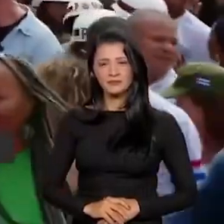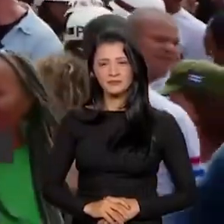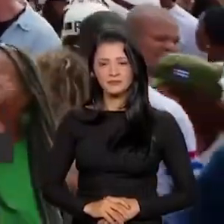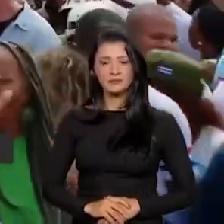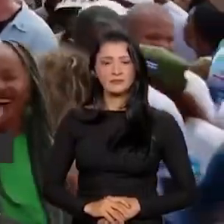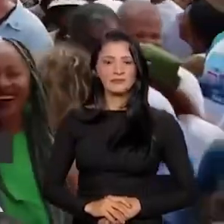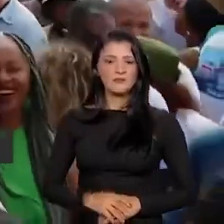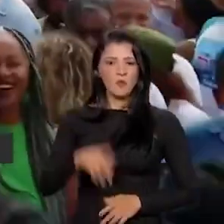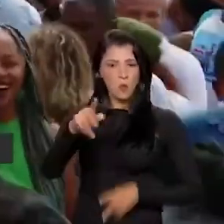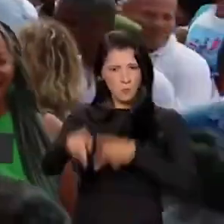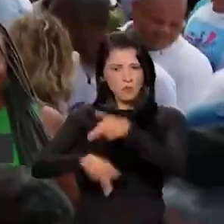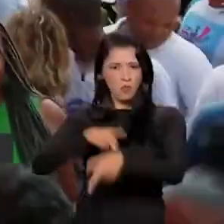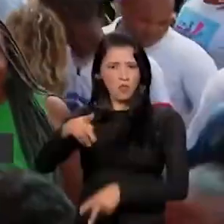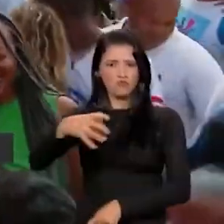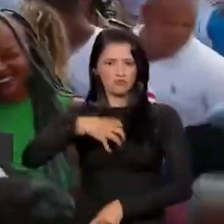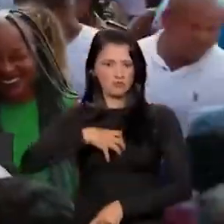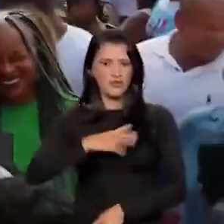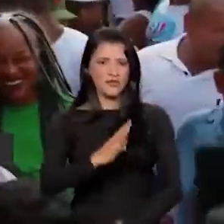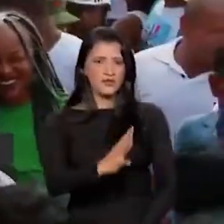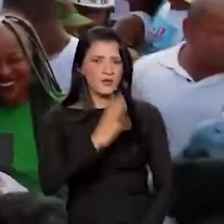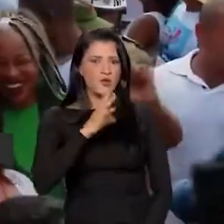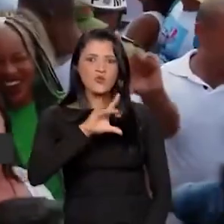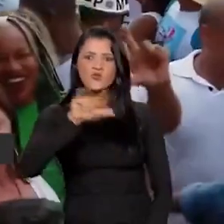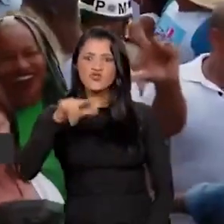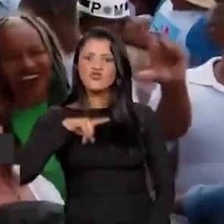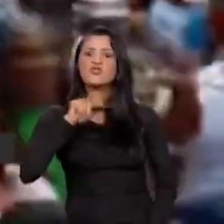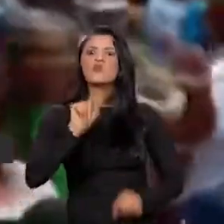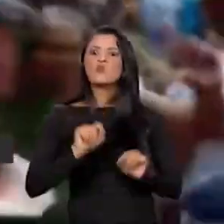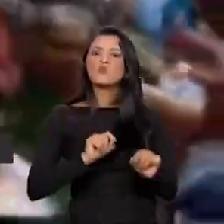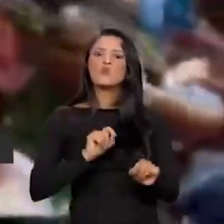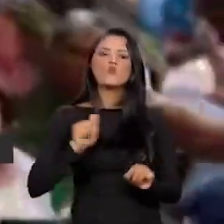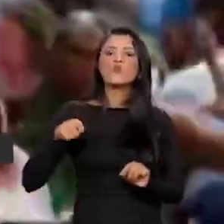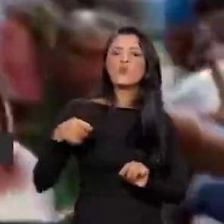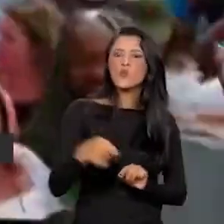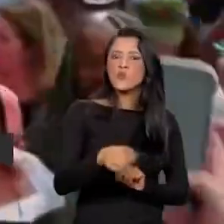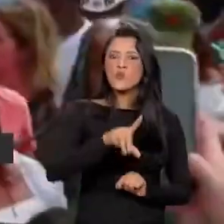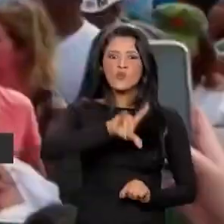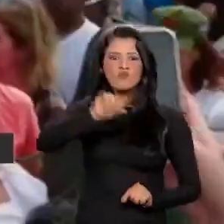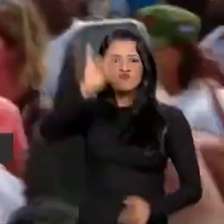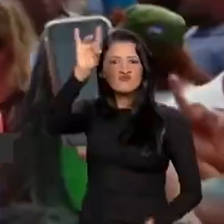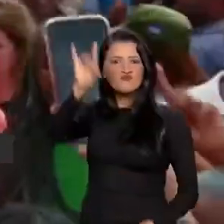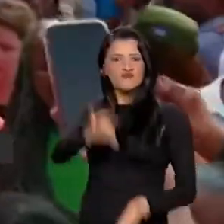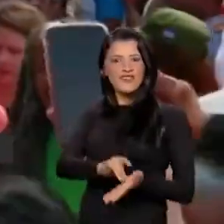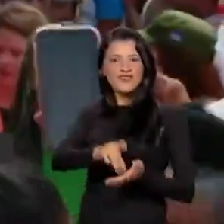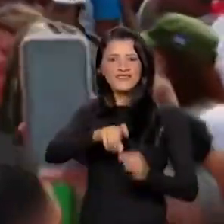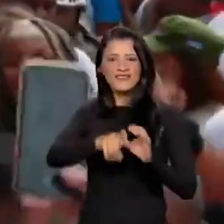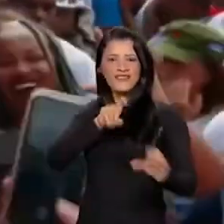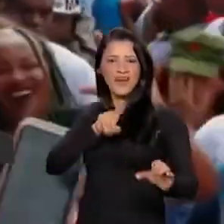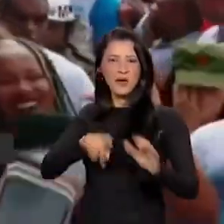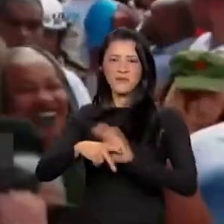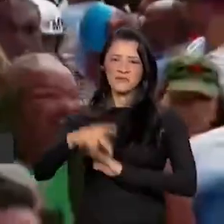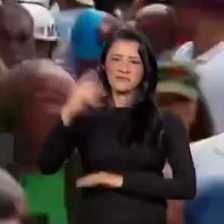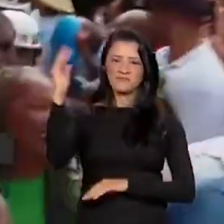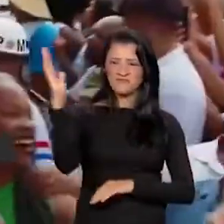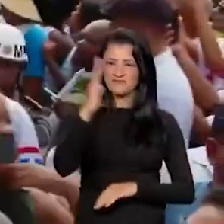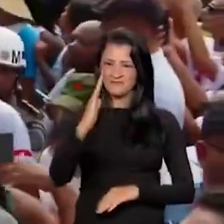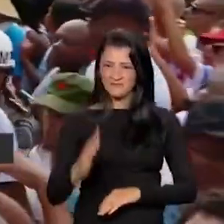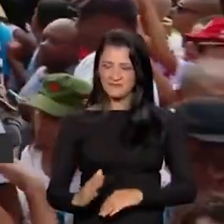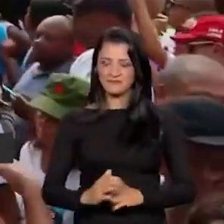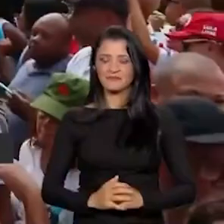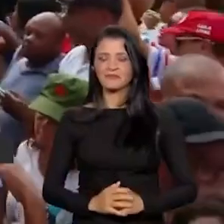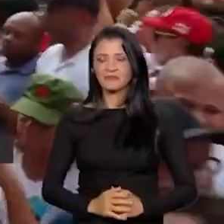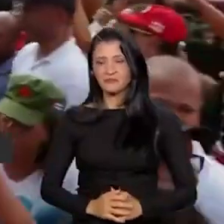Os baianos conhecem essa data como sendo a data oficial da independência do Brasil,